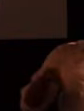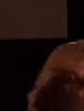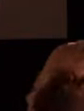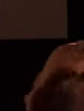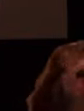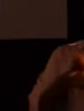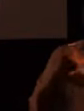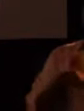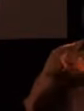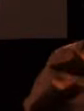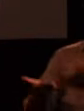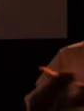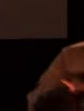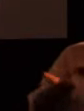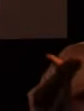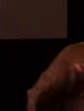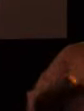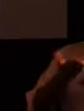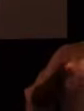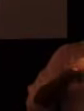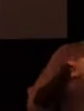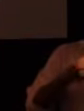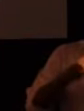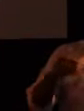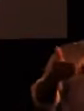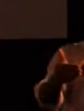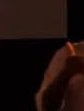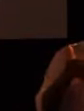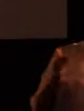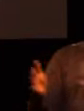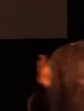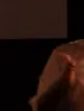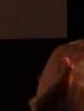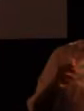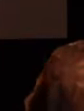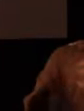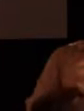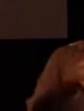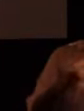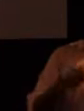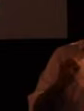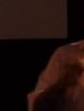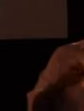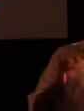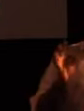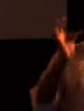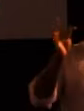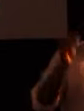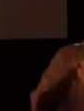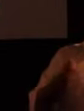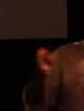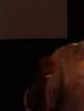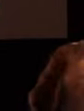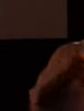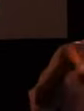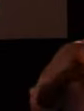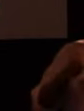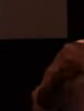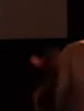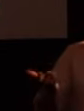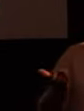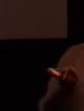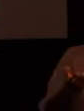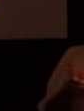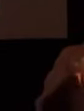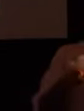essas relações, além de que o recuo também pode servir para possivelmente uma expansão de uma determinada